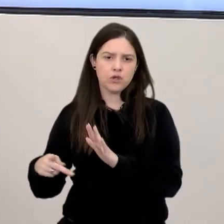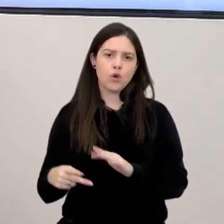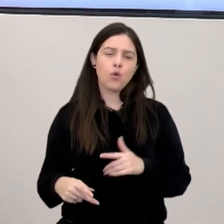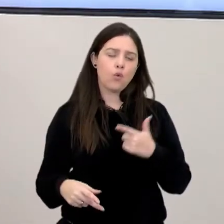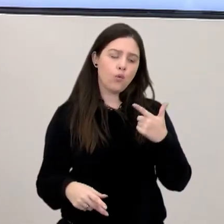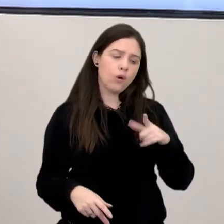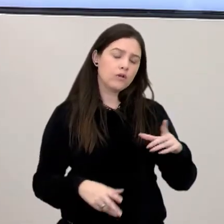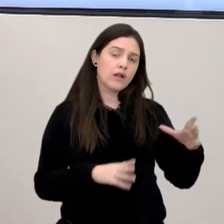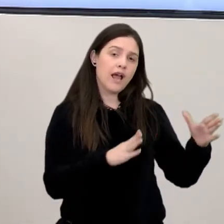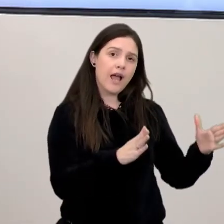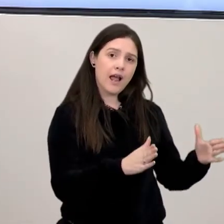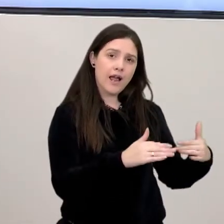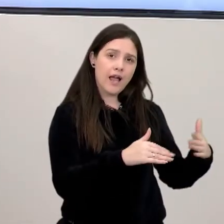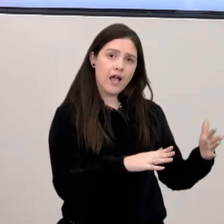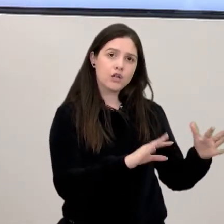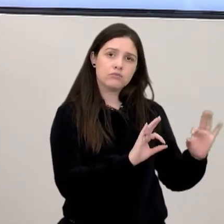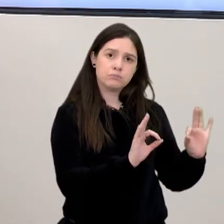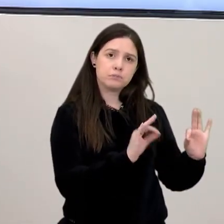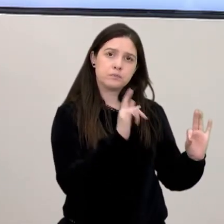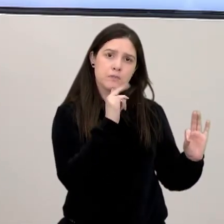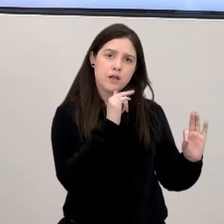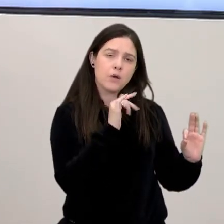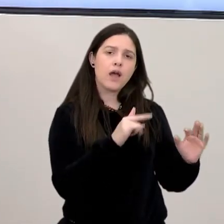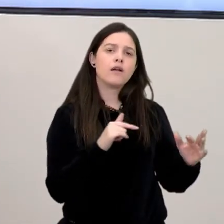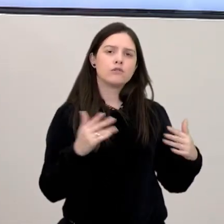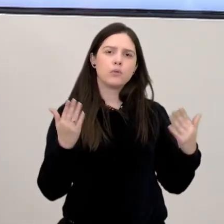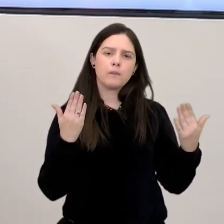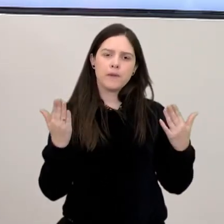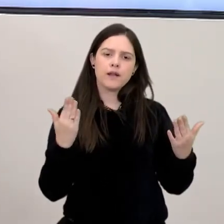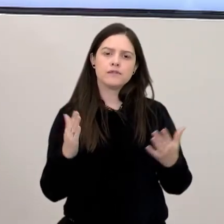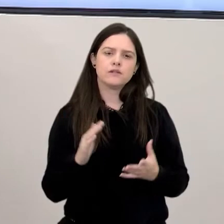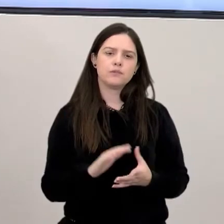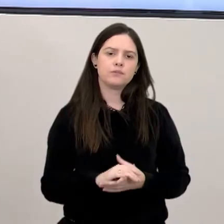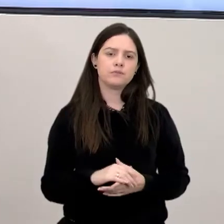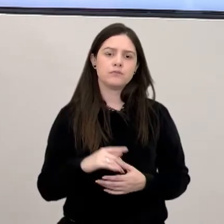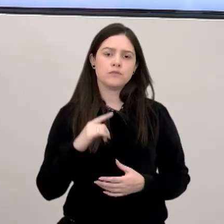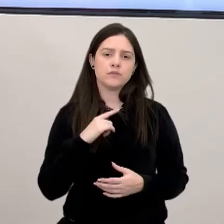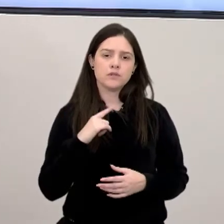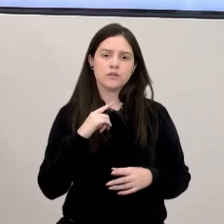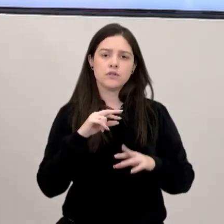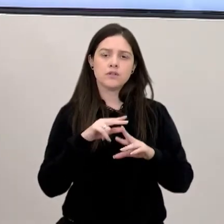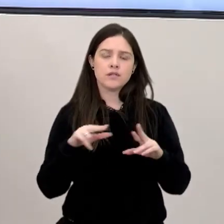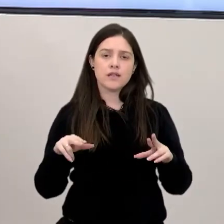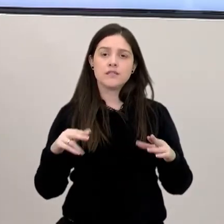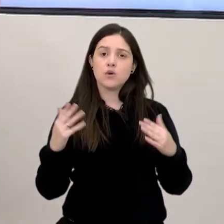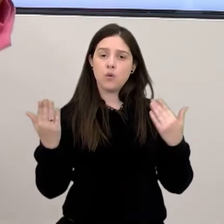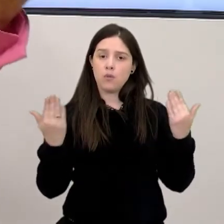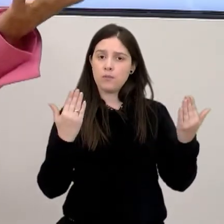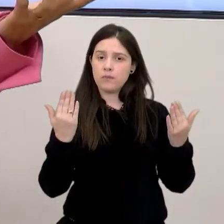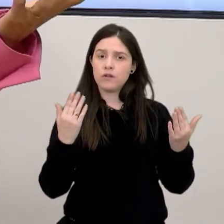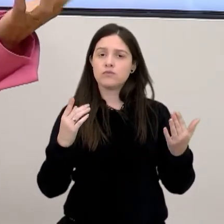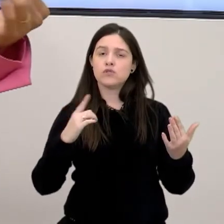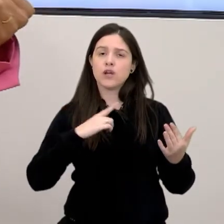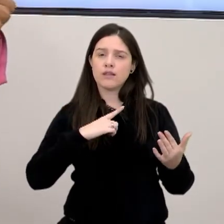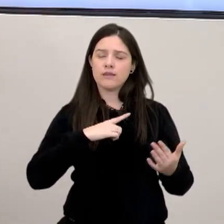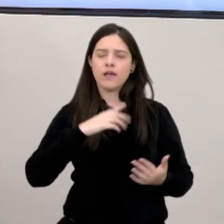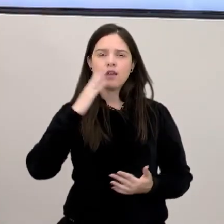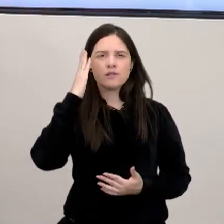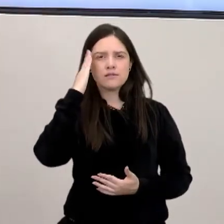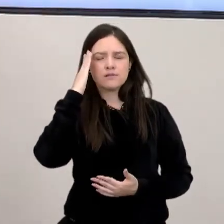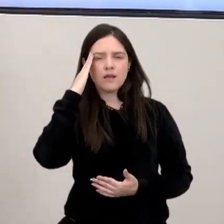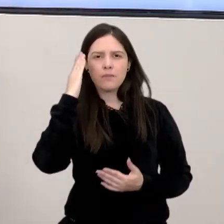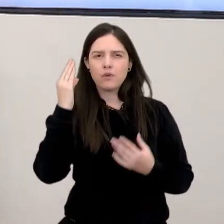caixa que não tem a bomba, para efeito de comparação, né? E aí fez um gráfico comparativo, vocês já viram em